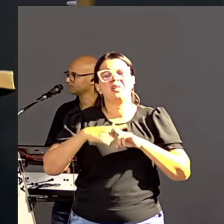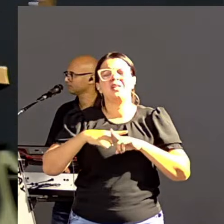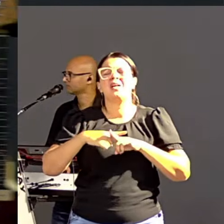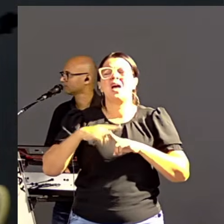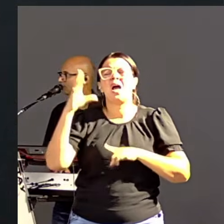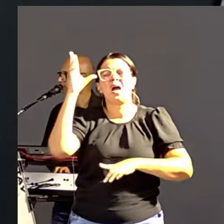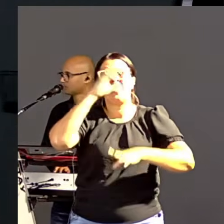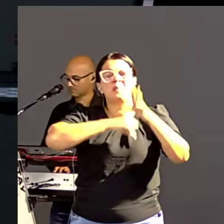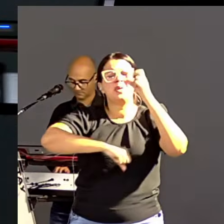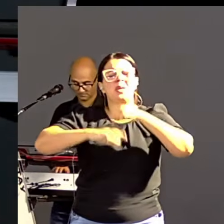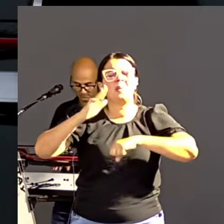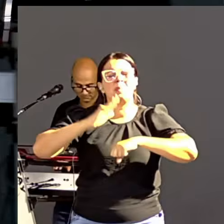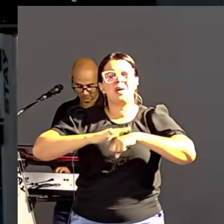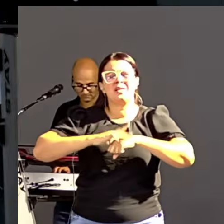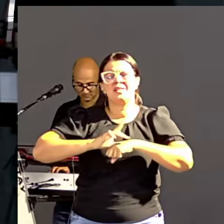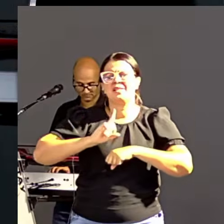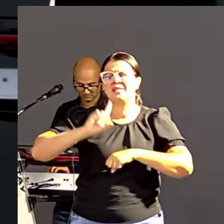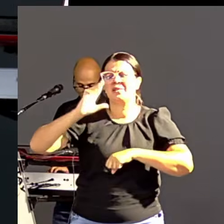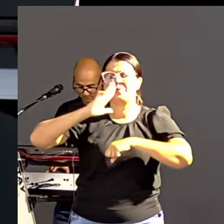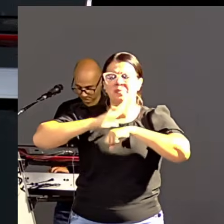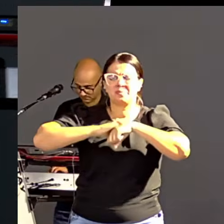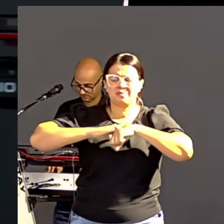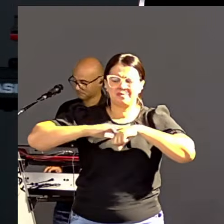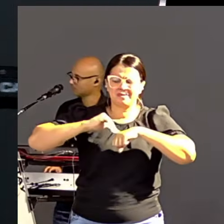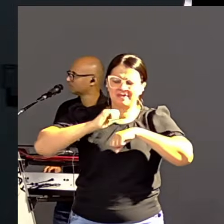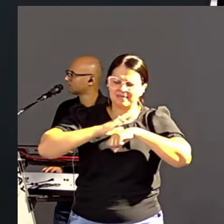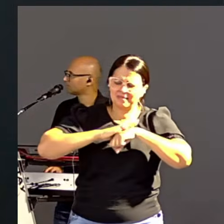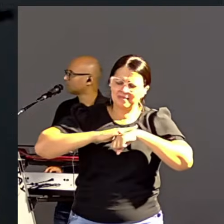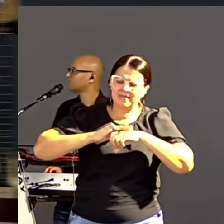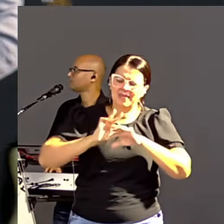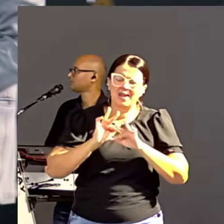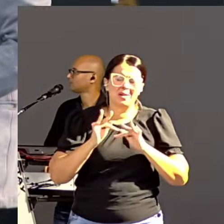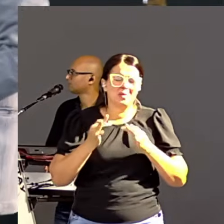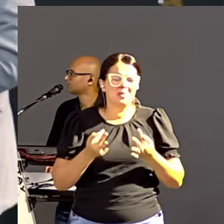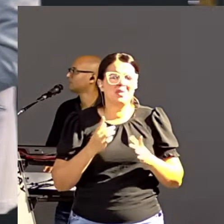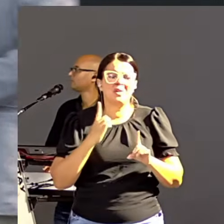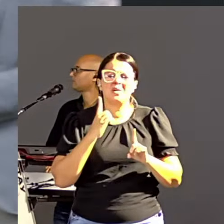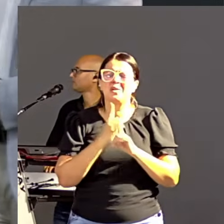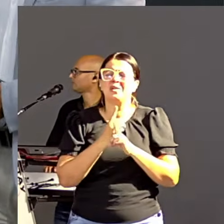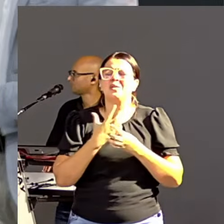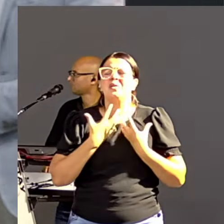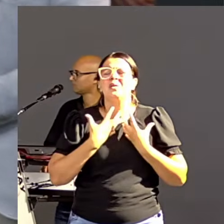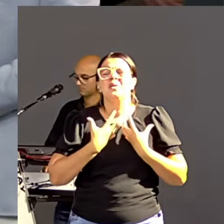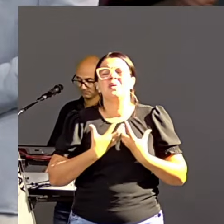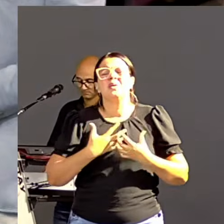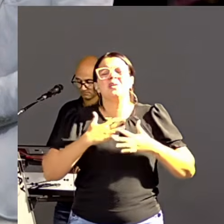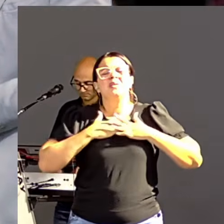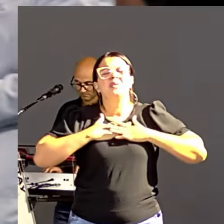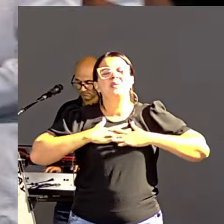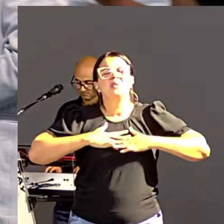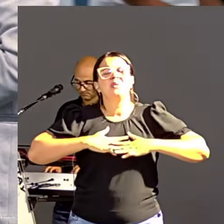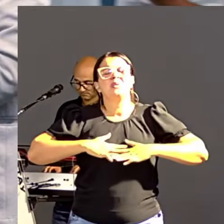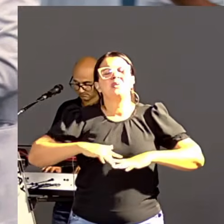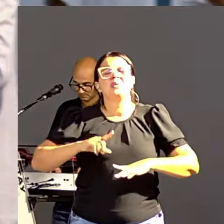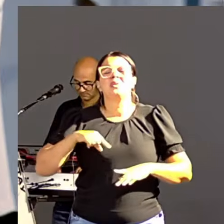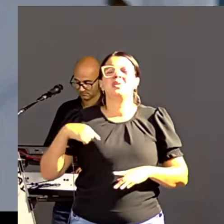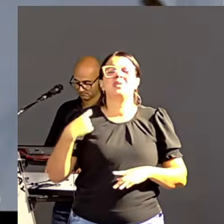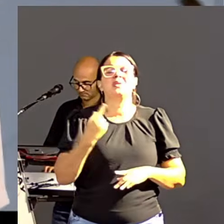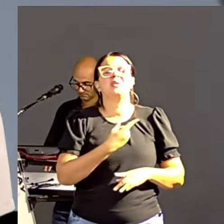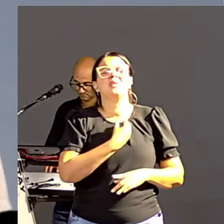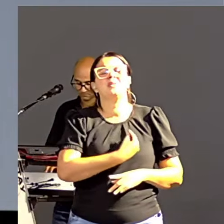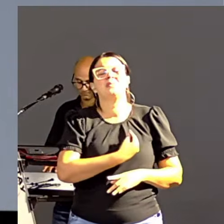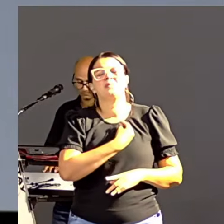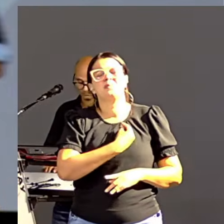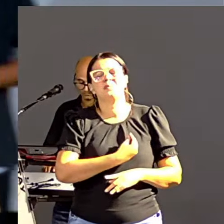de mim, que sou manso e humilde de coração, e encontrareis descanso para as vossas